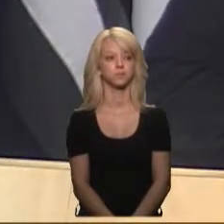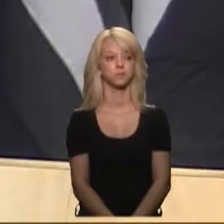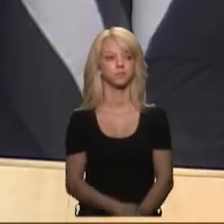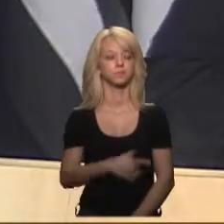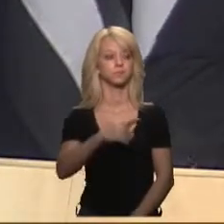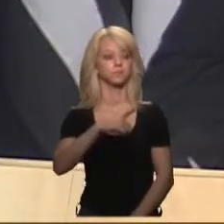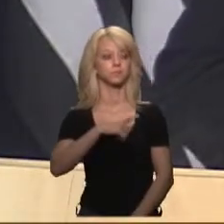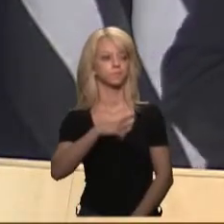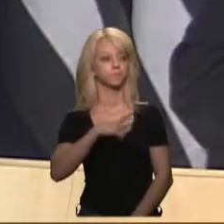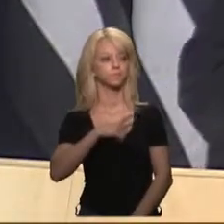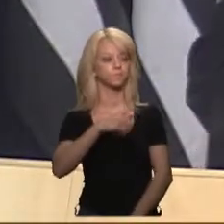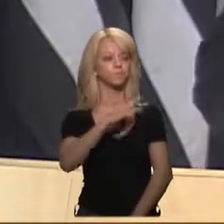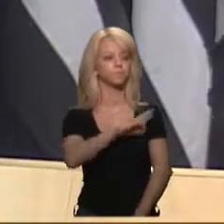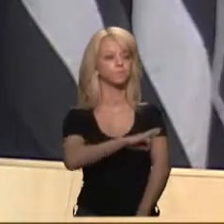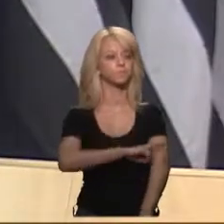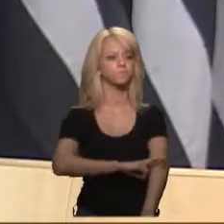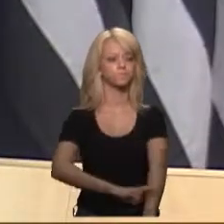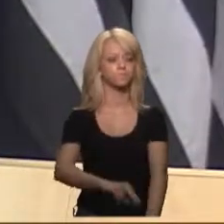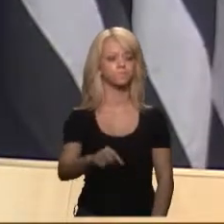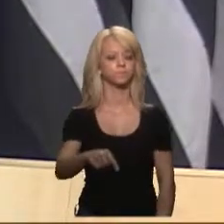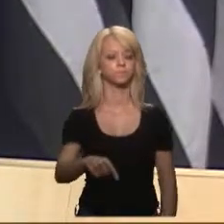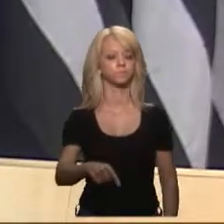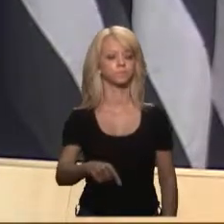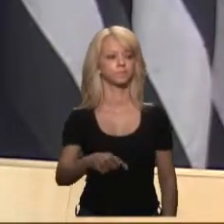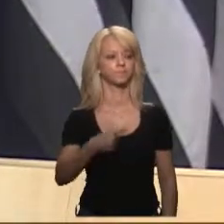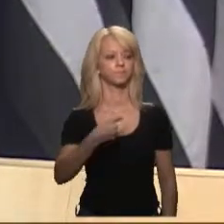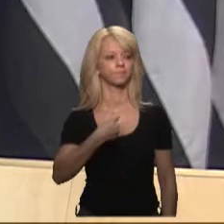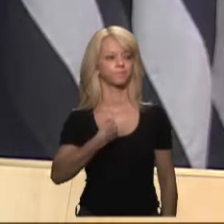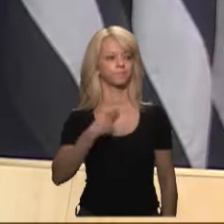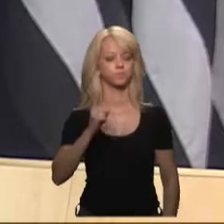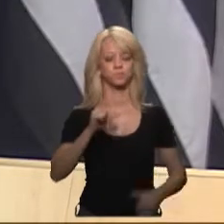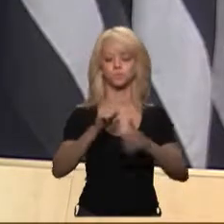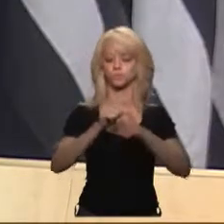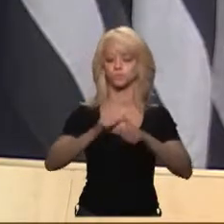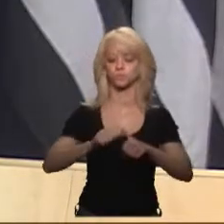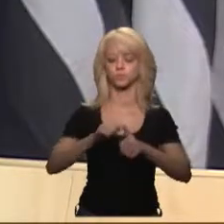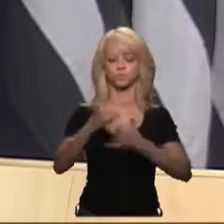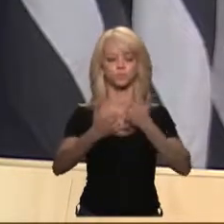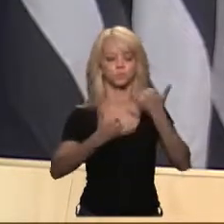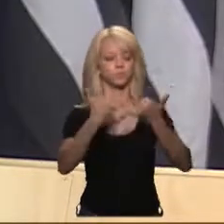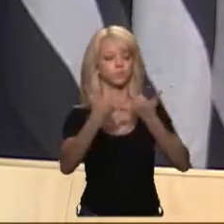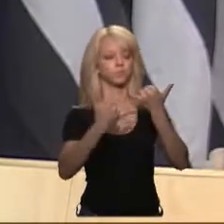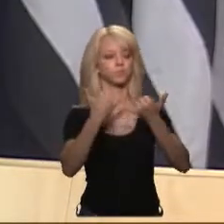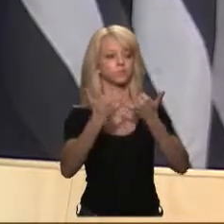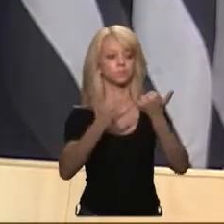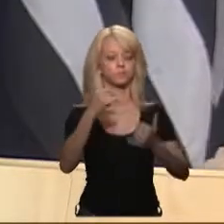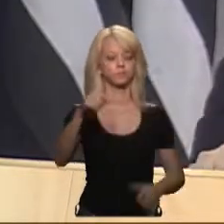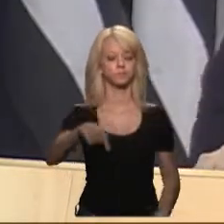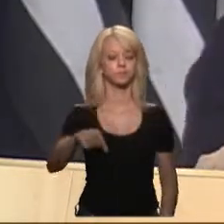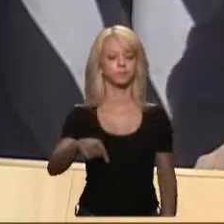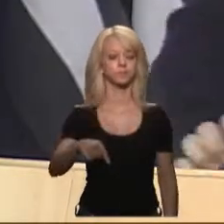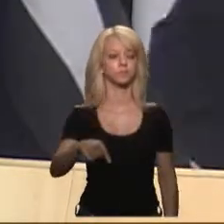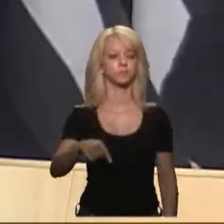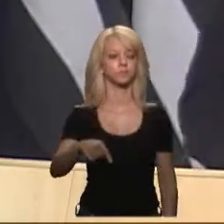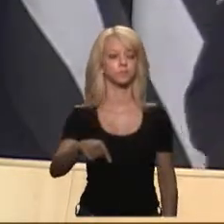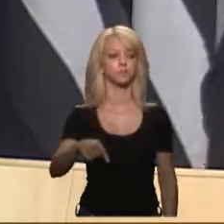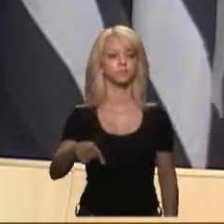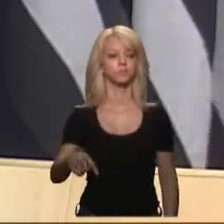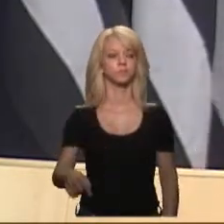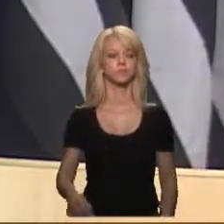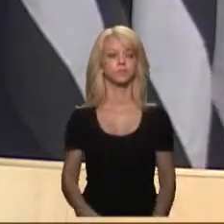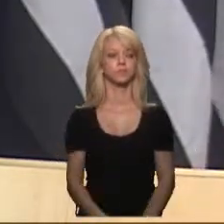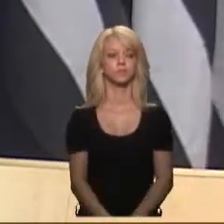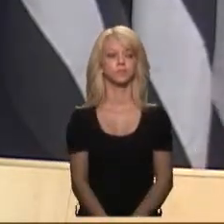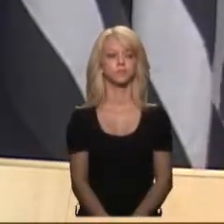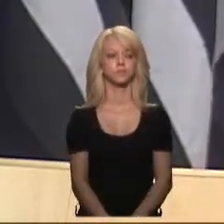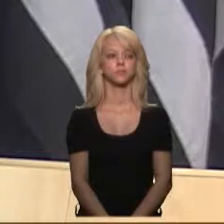tribuna. Eu não estou aqui brincando. Nem eu. Vereador, não te dou a parte. Nem eu. Me desculpe. Não